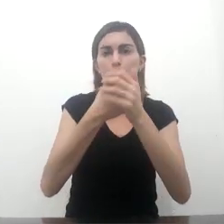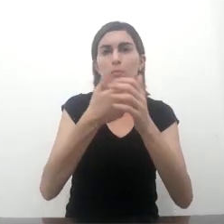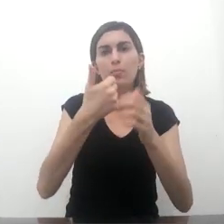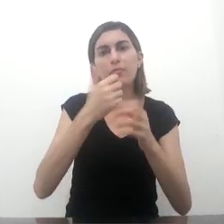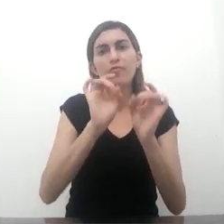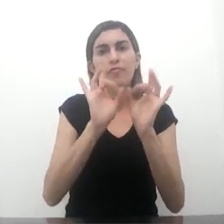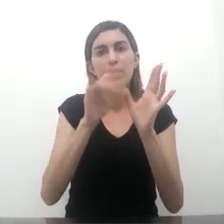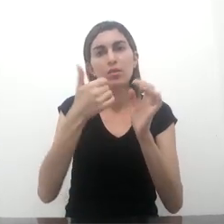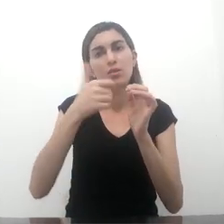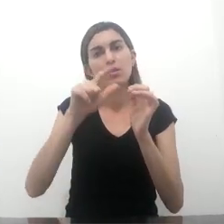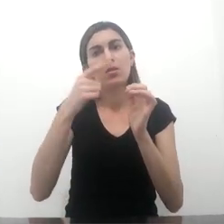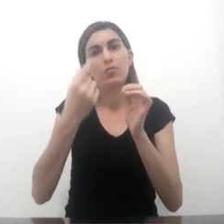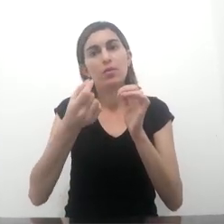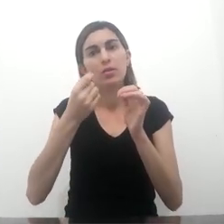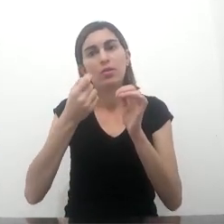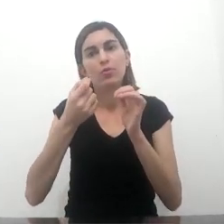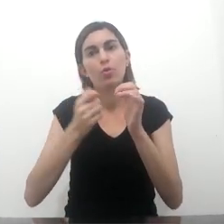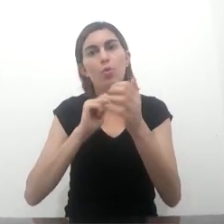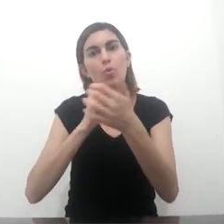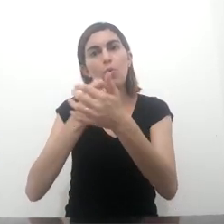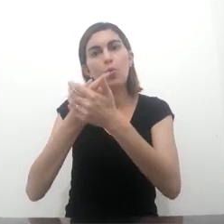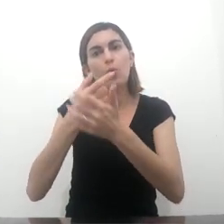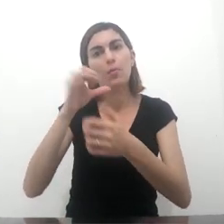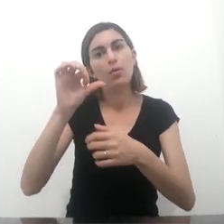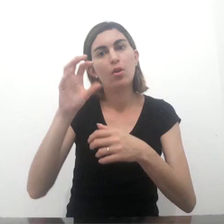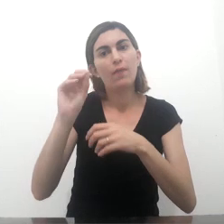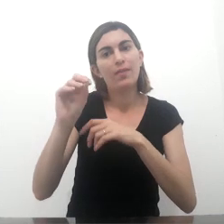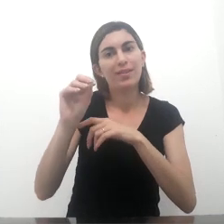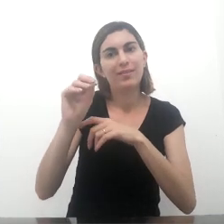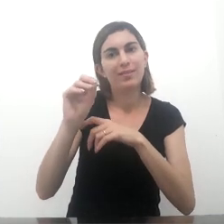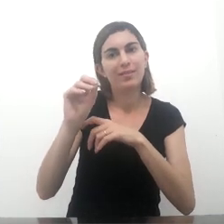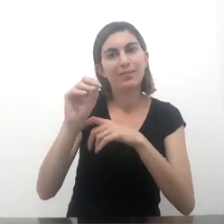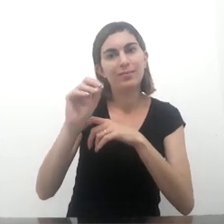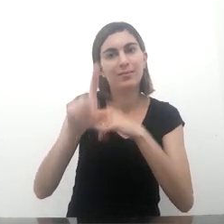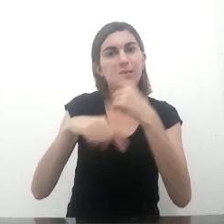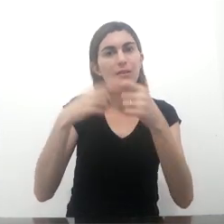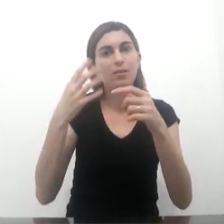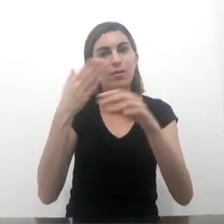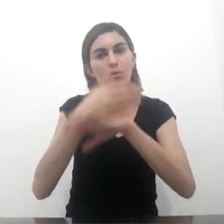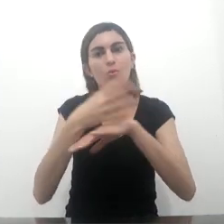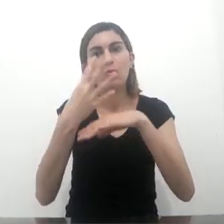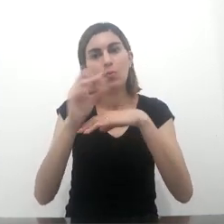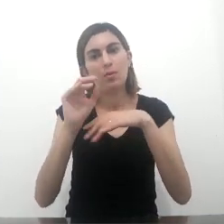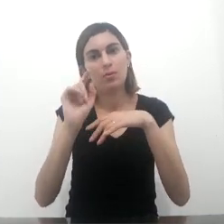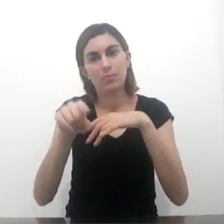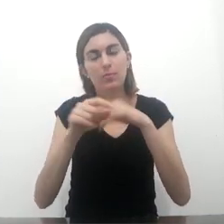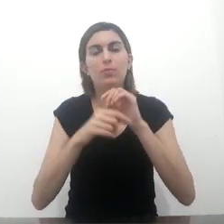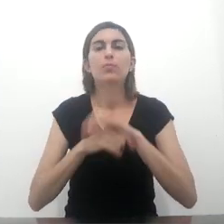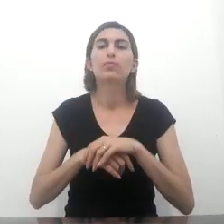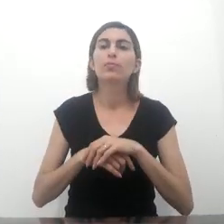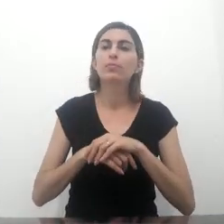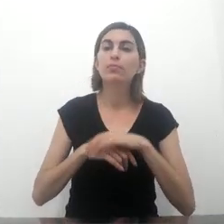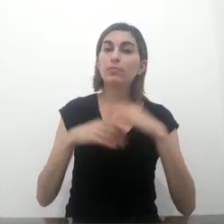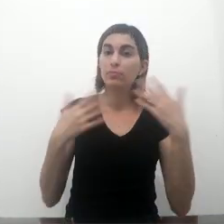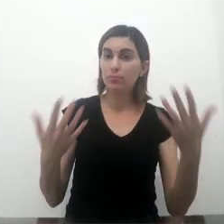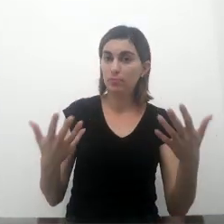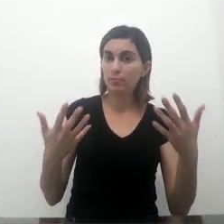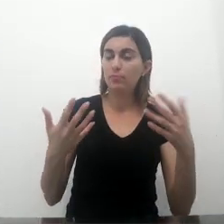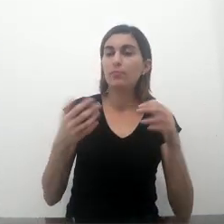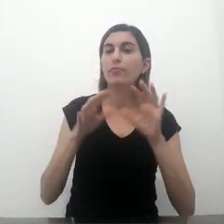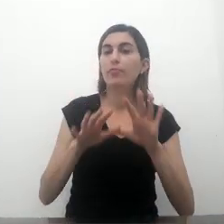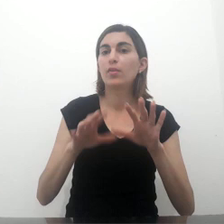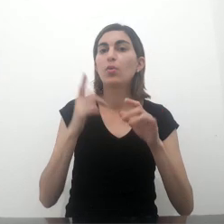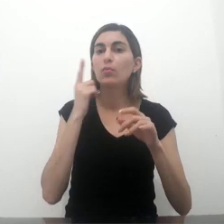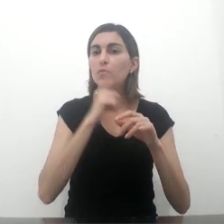Ele comprou, né, ele vendeu por 120 mil e comprou por 90, né, porque entrou os 40 mil também nesse custo.